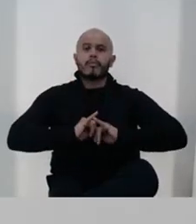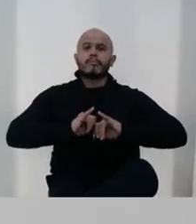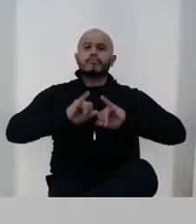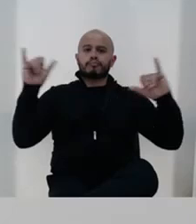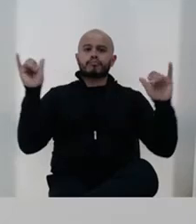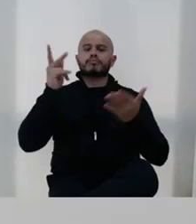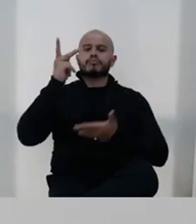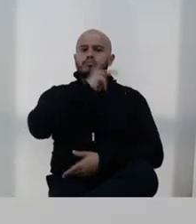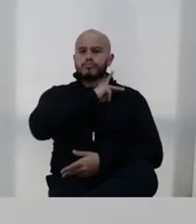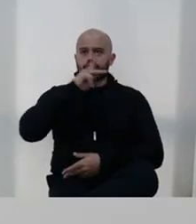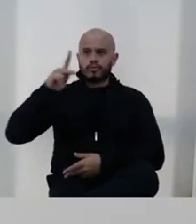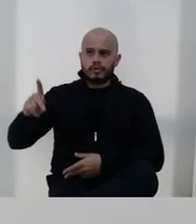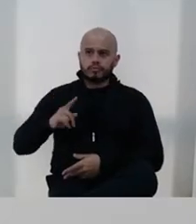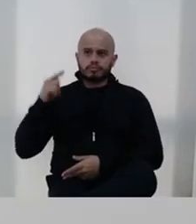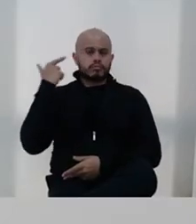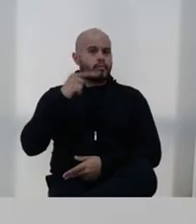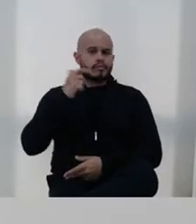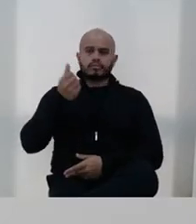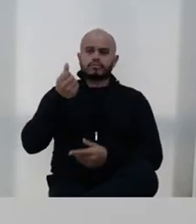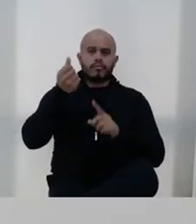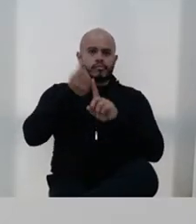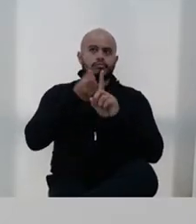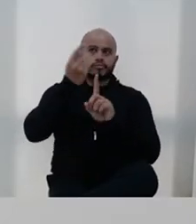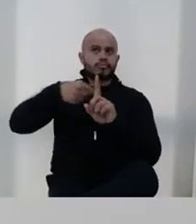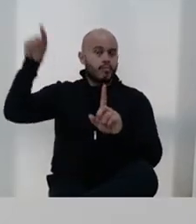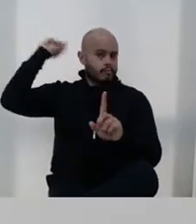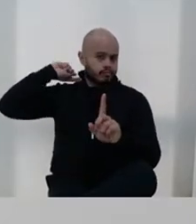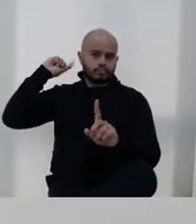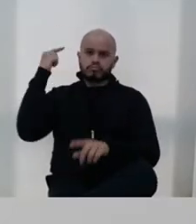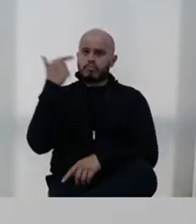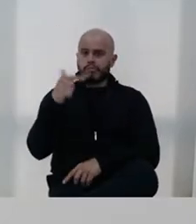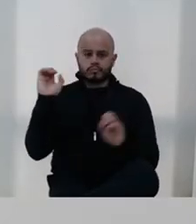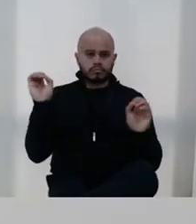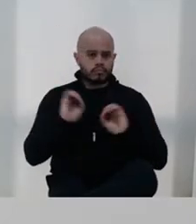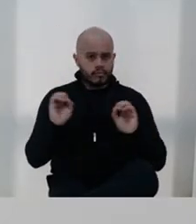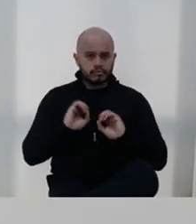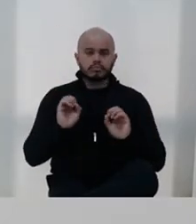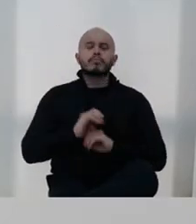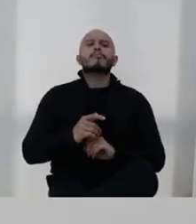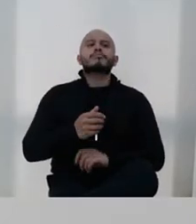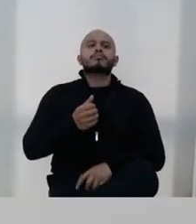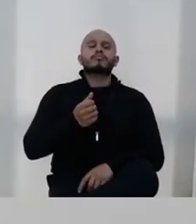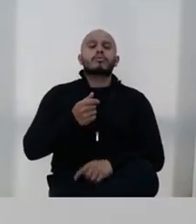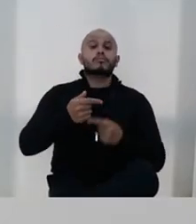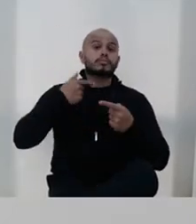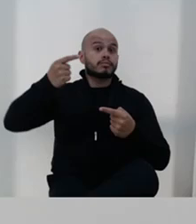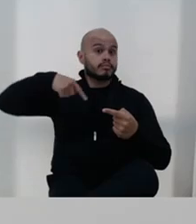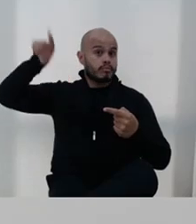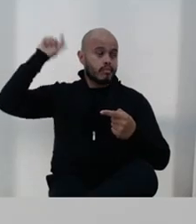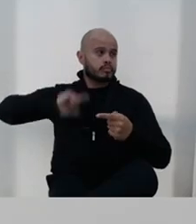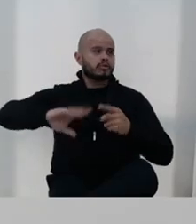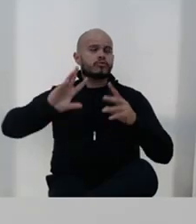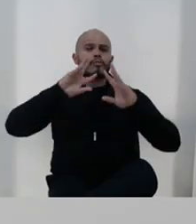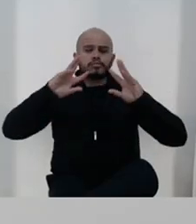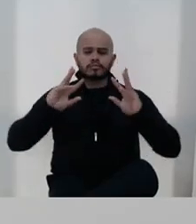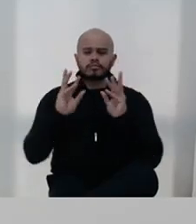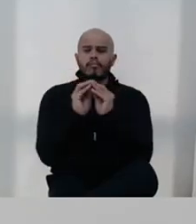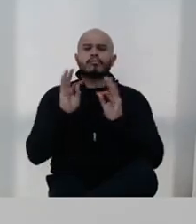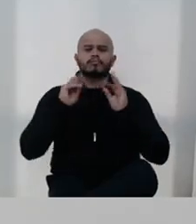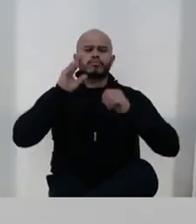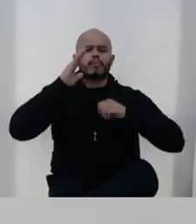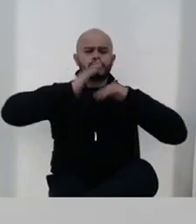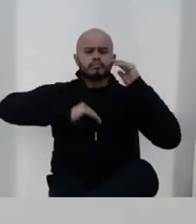presidência. Como nós não tivemos sessão na semana passada, eu vou fazer um histórico da semana passada e dessa semana, das